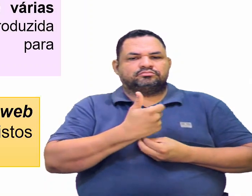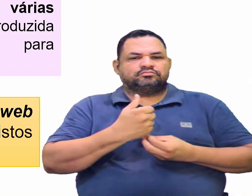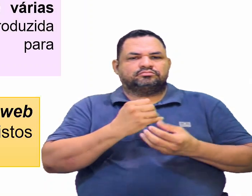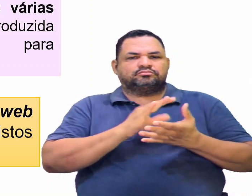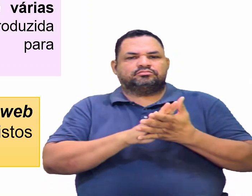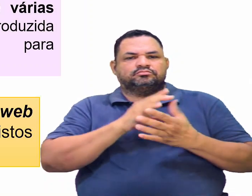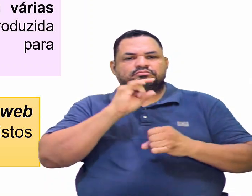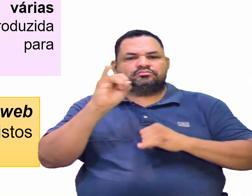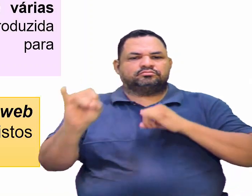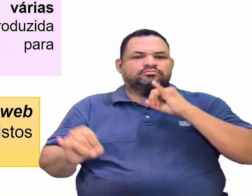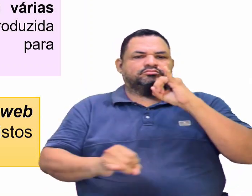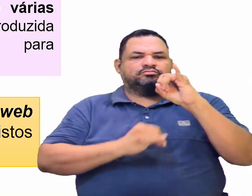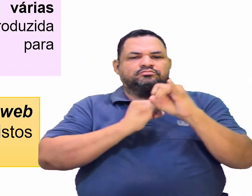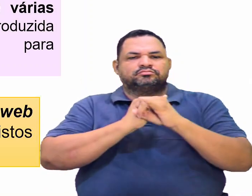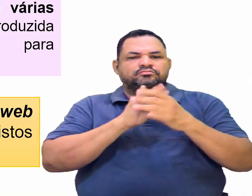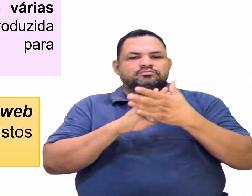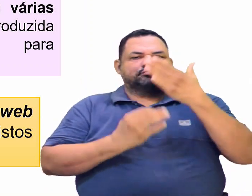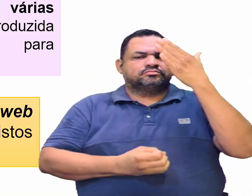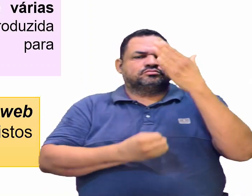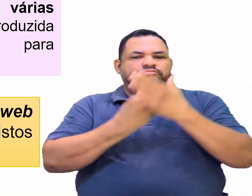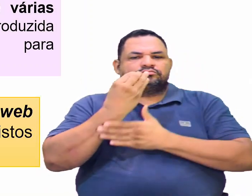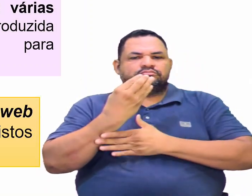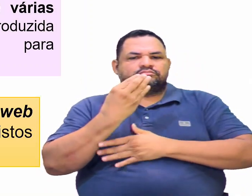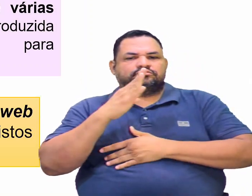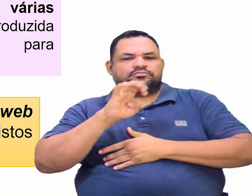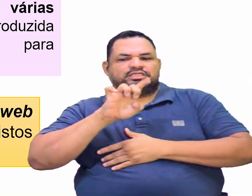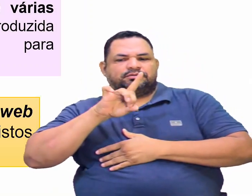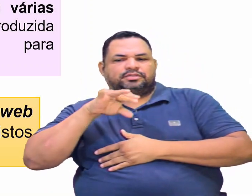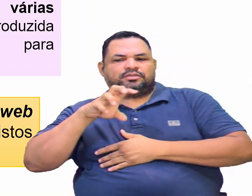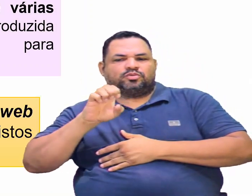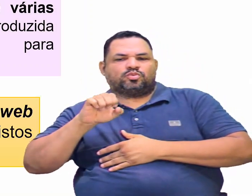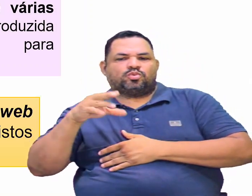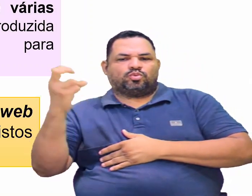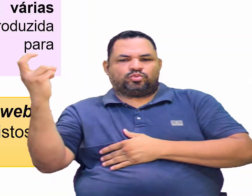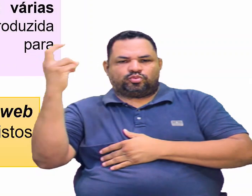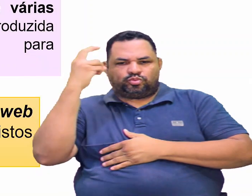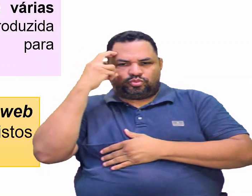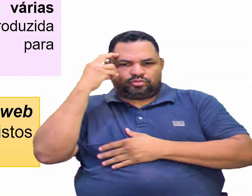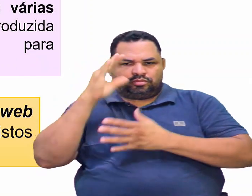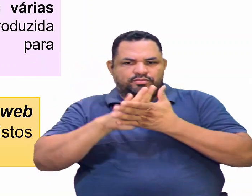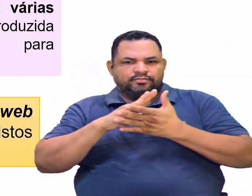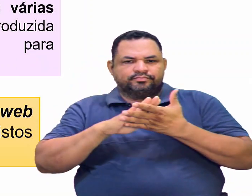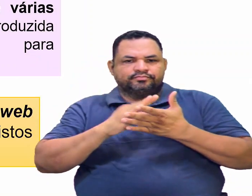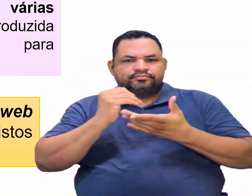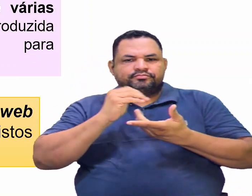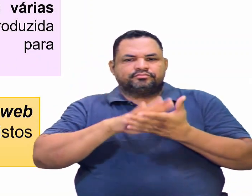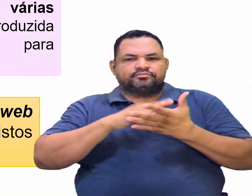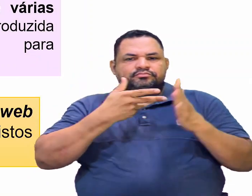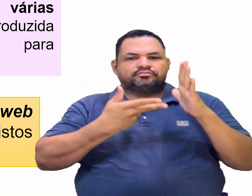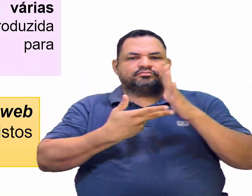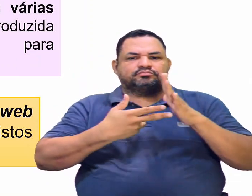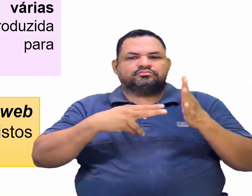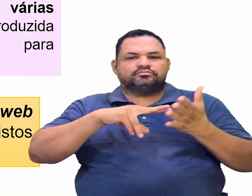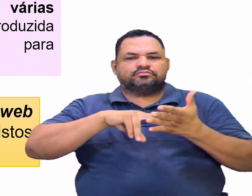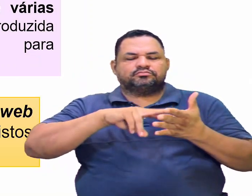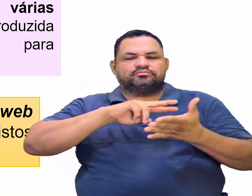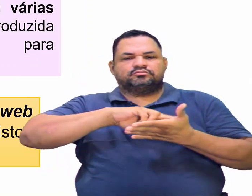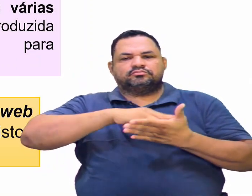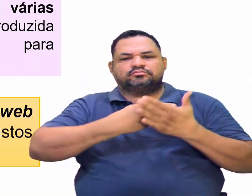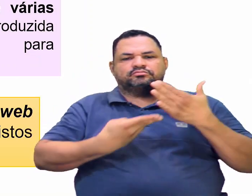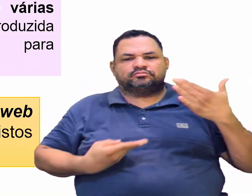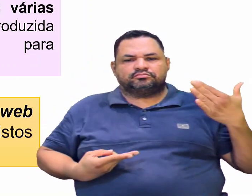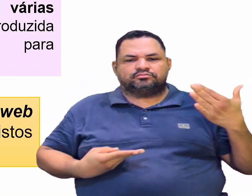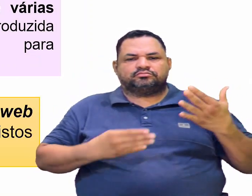digital aqui, ó. Fruto da cibercultura, sua mais importante tradução, sua mais completa